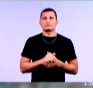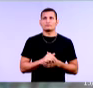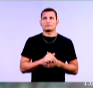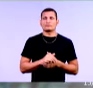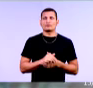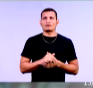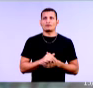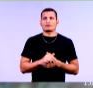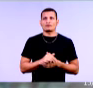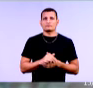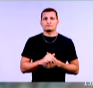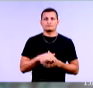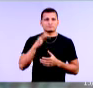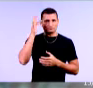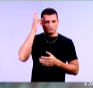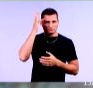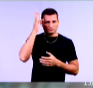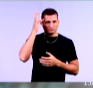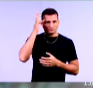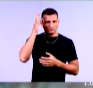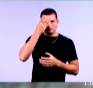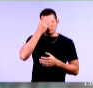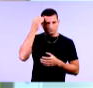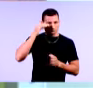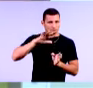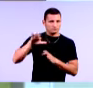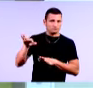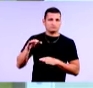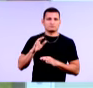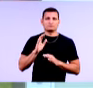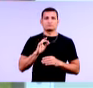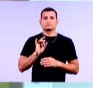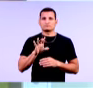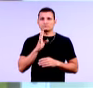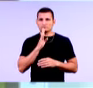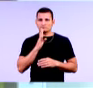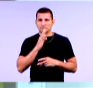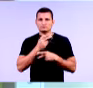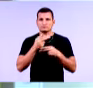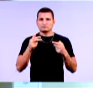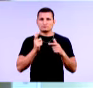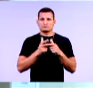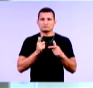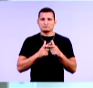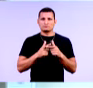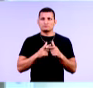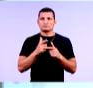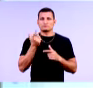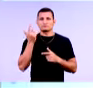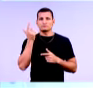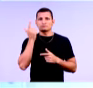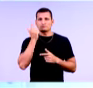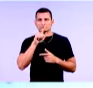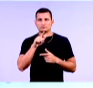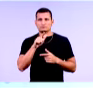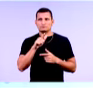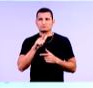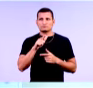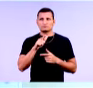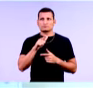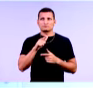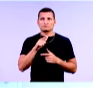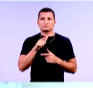Vamos esquecer a parte filosófica, né? Eu só conheço o objeto porque eu consegui classificá-lo primeiro, ou então eu só classifico porque